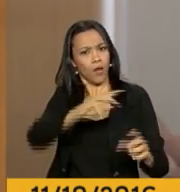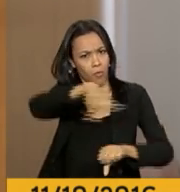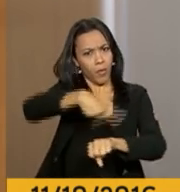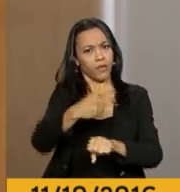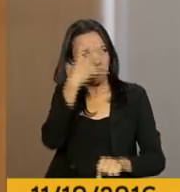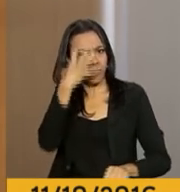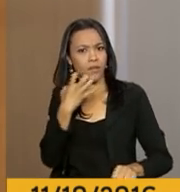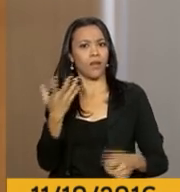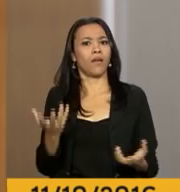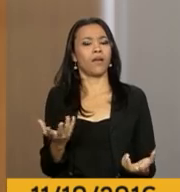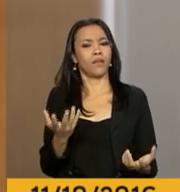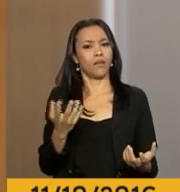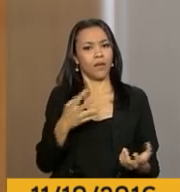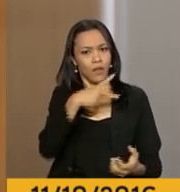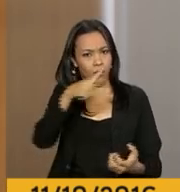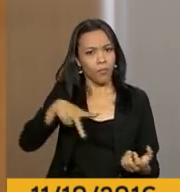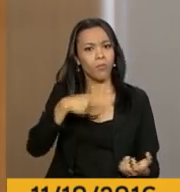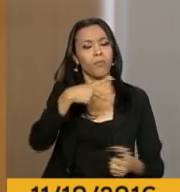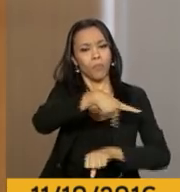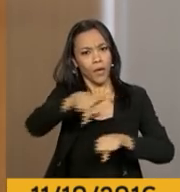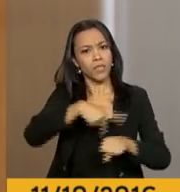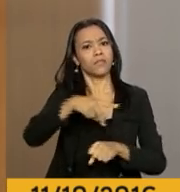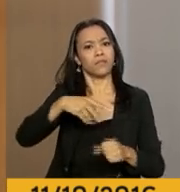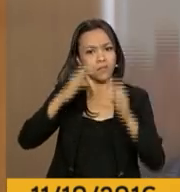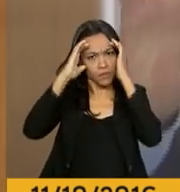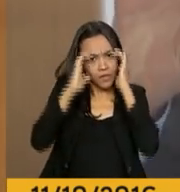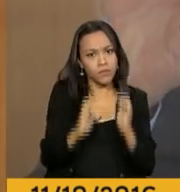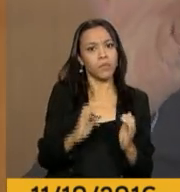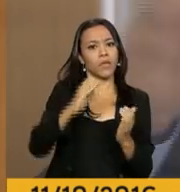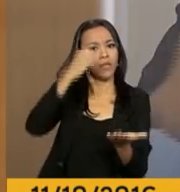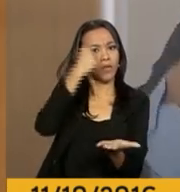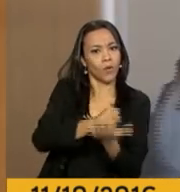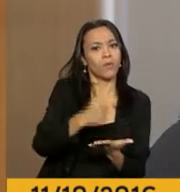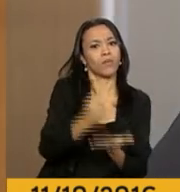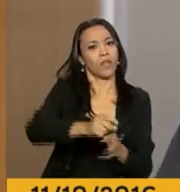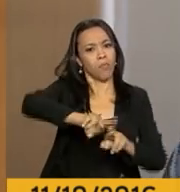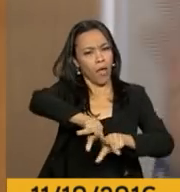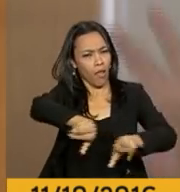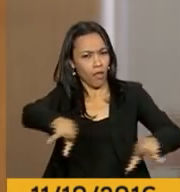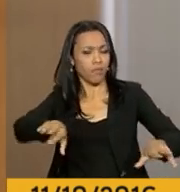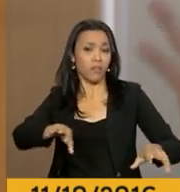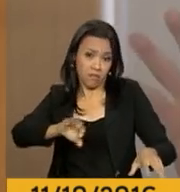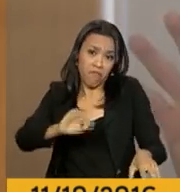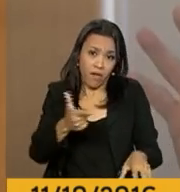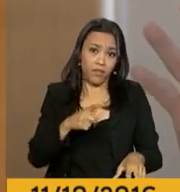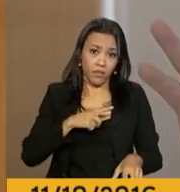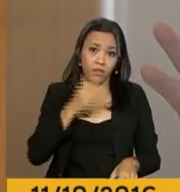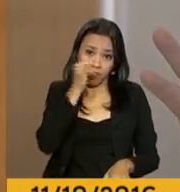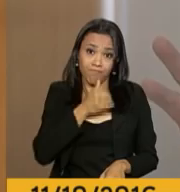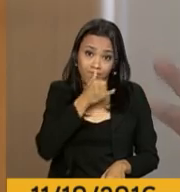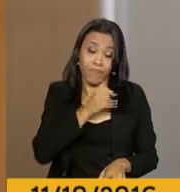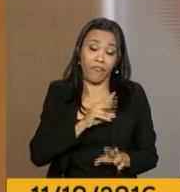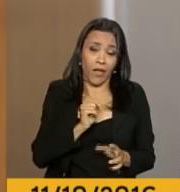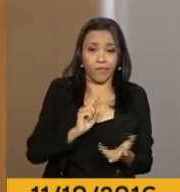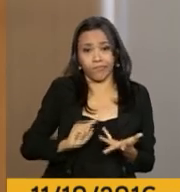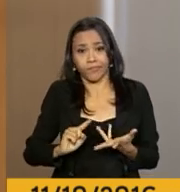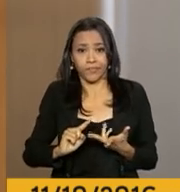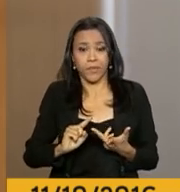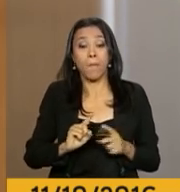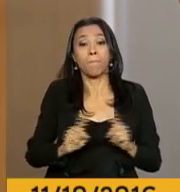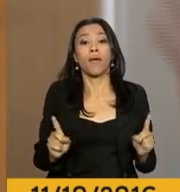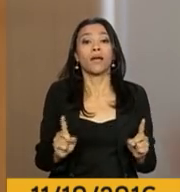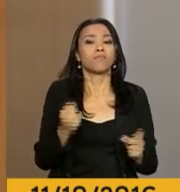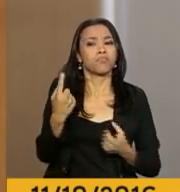país que leva a sério as contas públicas não é haverá sacrifício é possível uma ou outra coisa mas em que todos